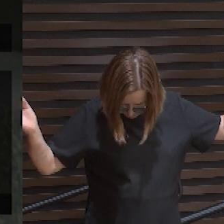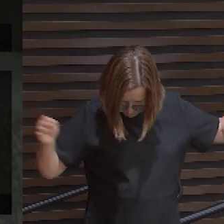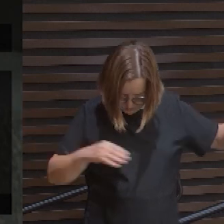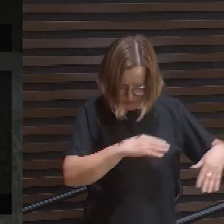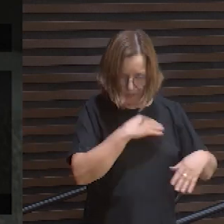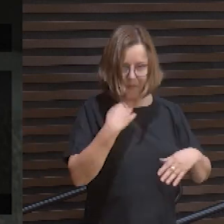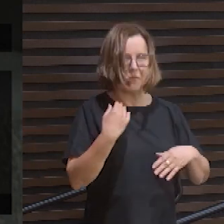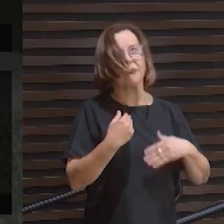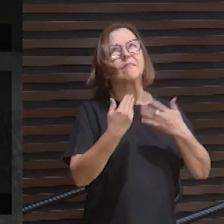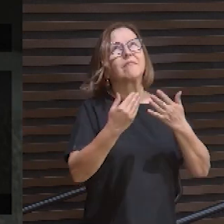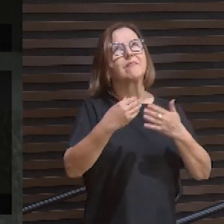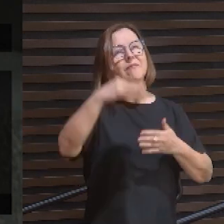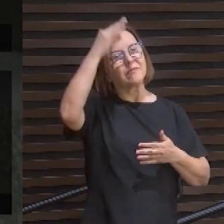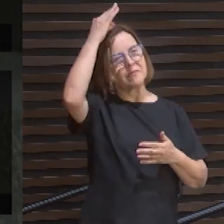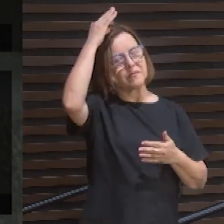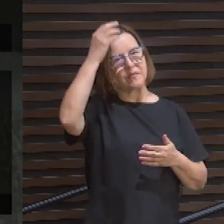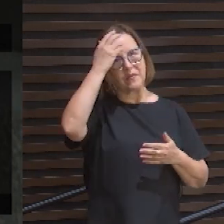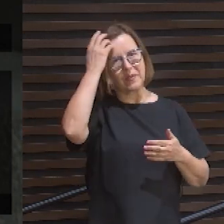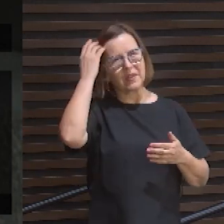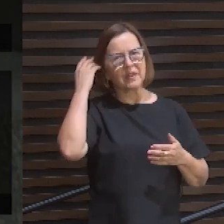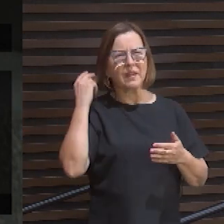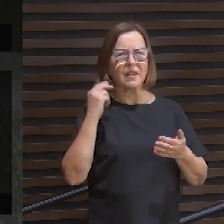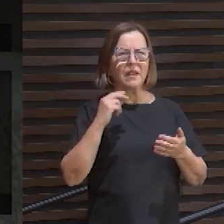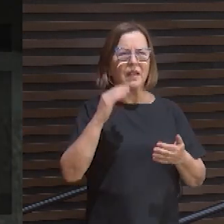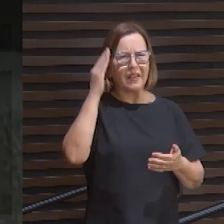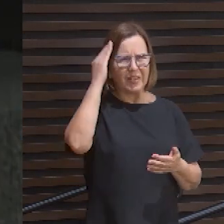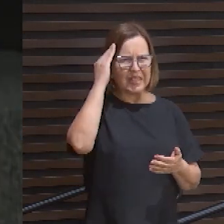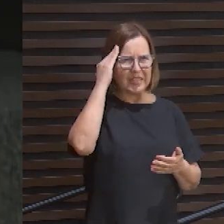Você sabe o que significa estar consumado?